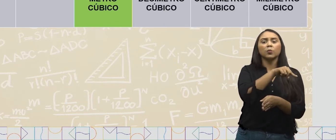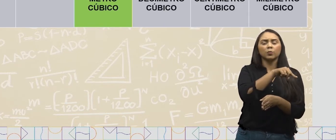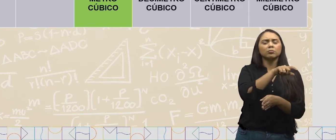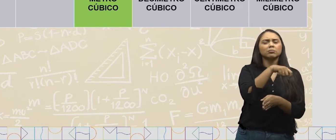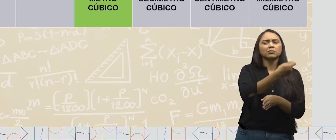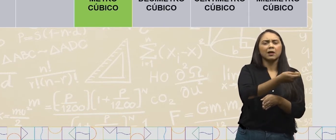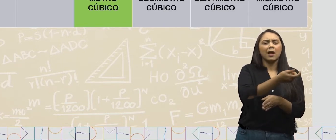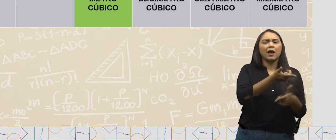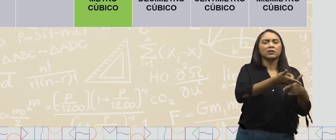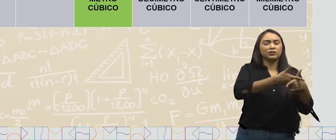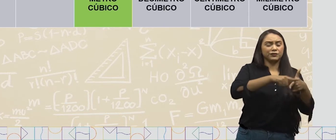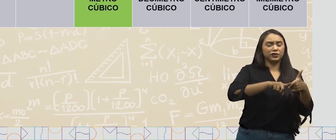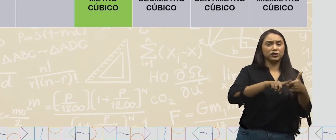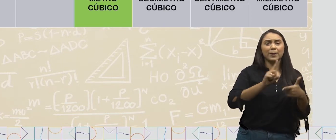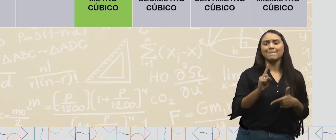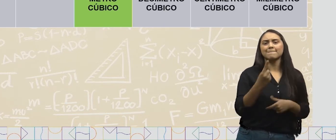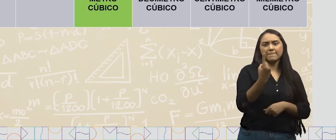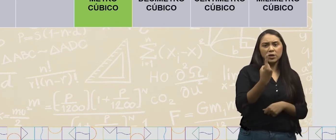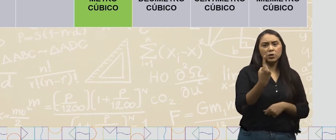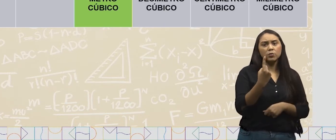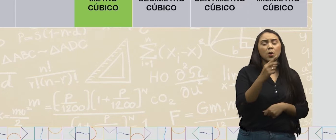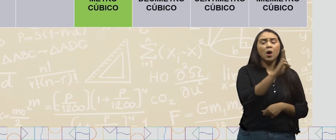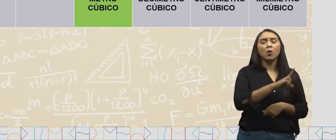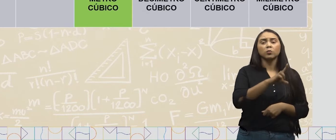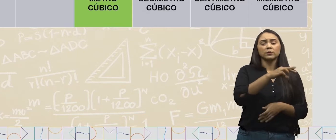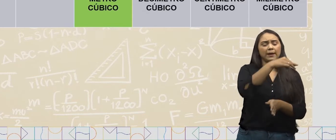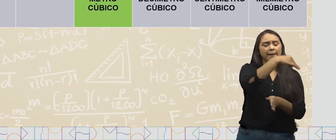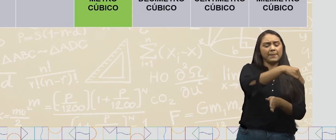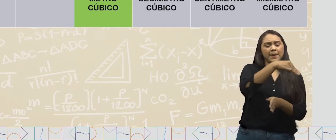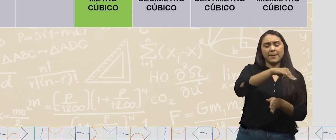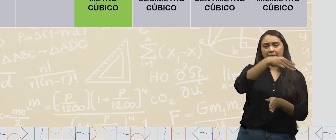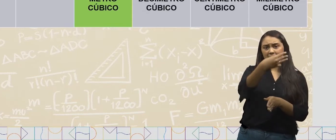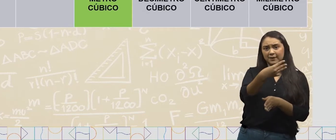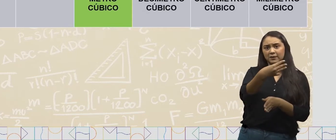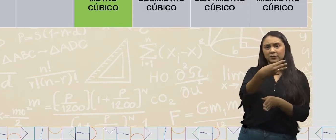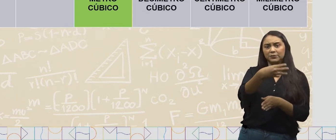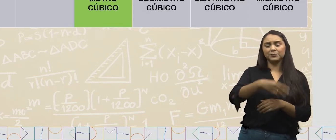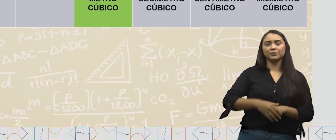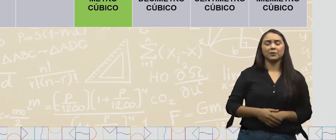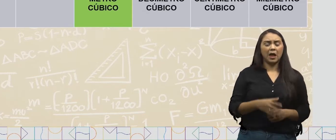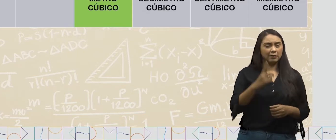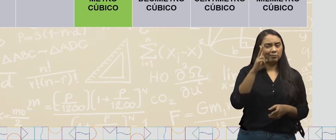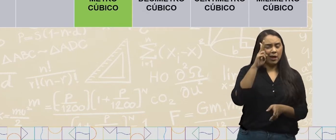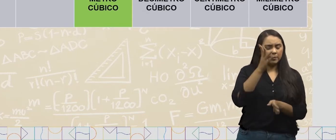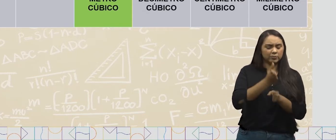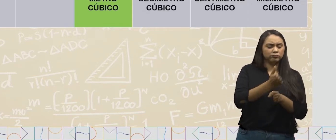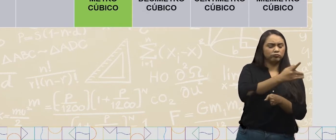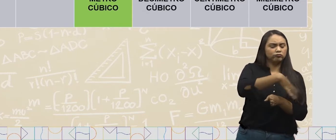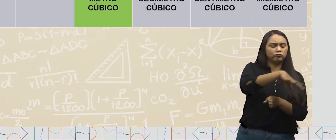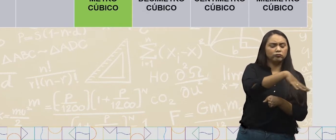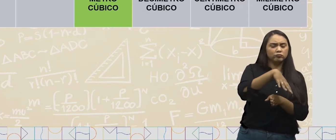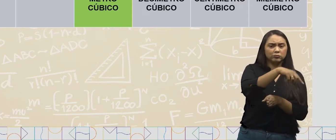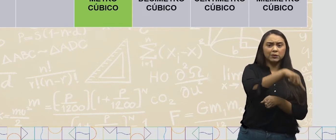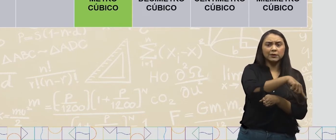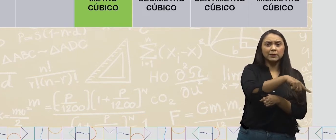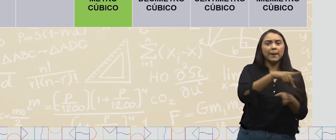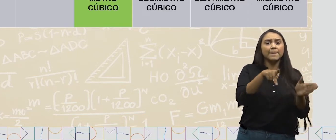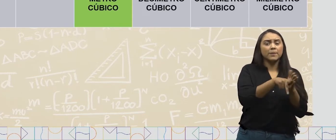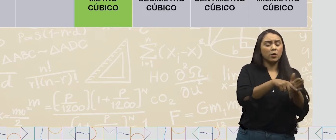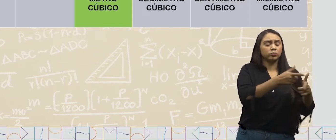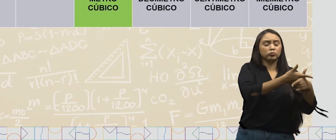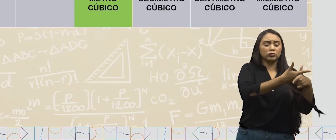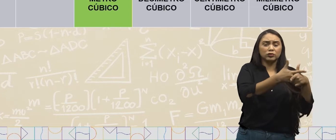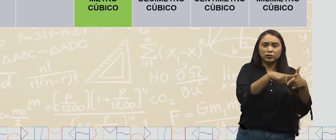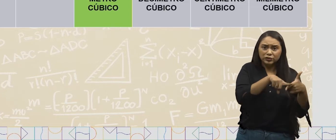1000 partes e tem como símbolo as letras M, M e o 3. Enquanto os submúltiplos dividem